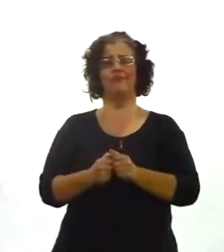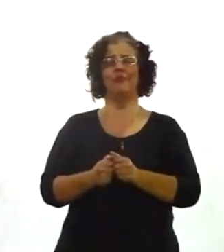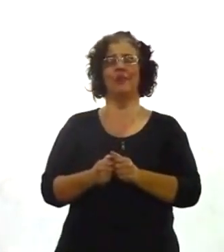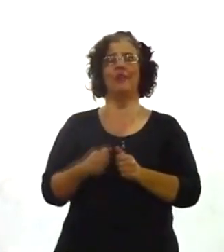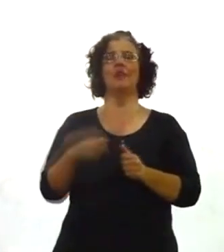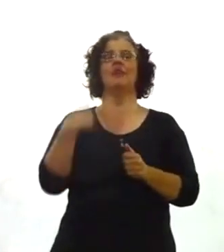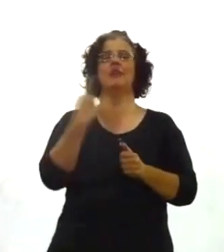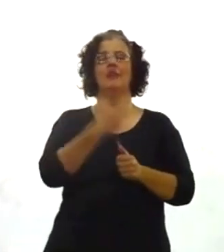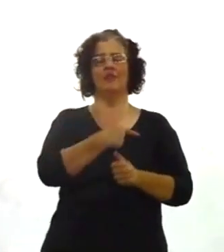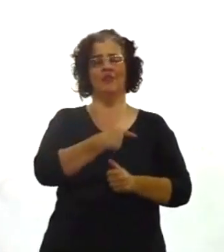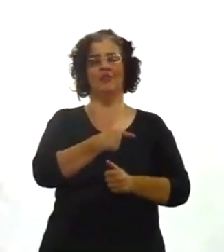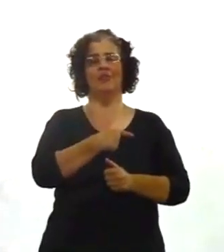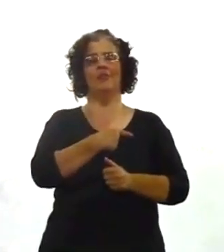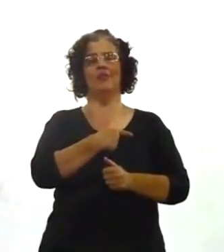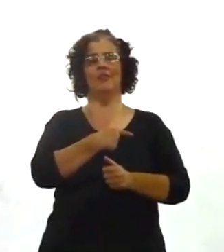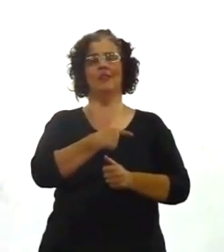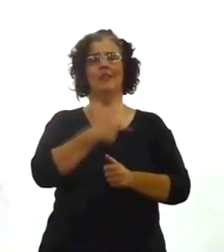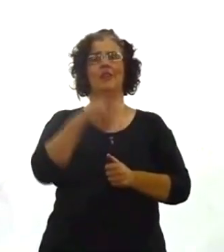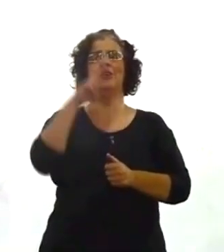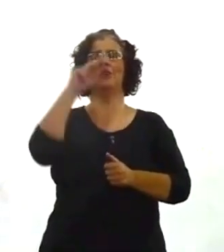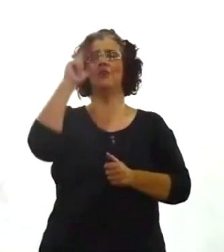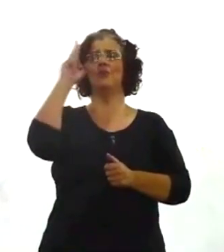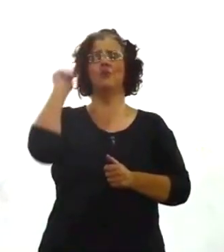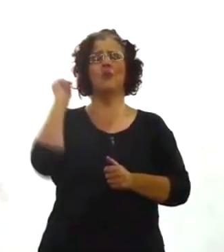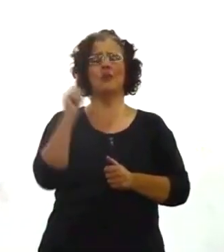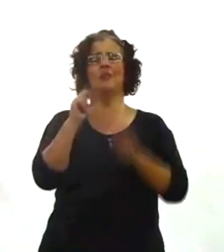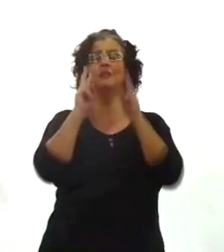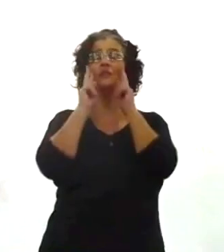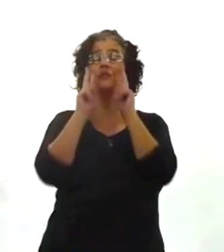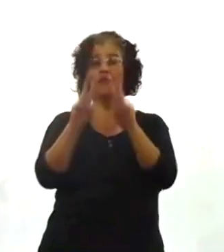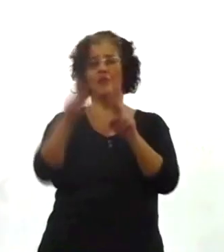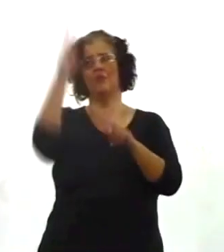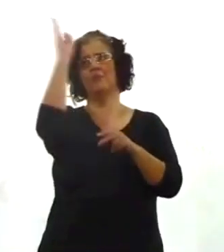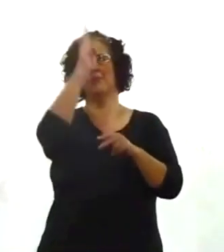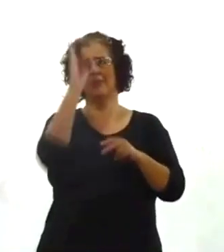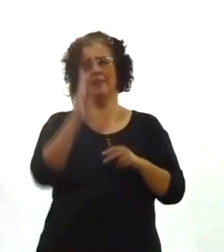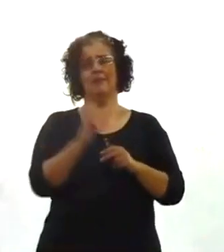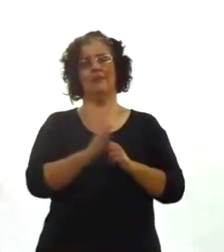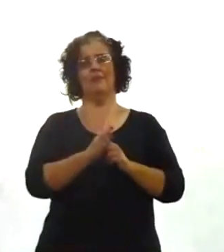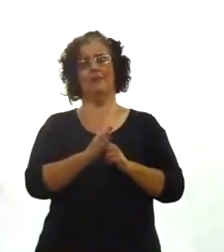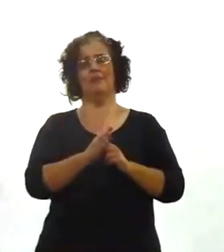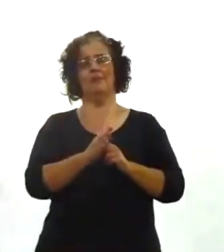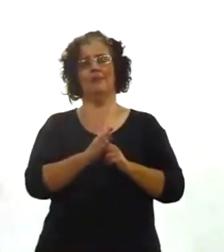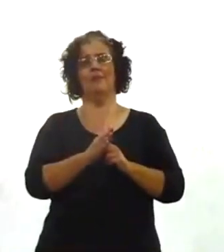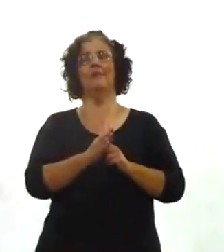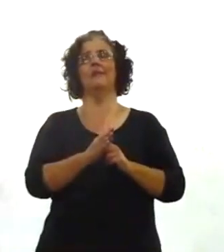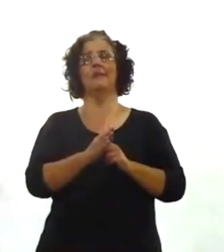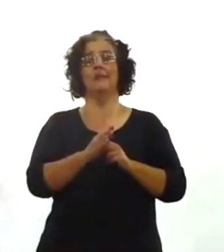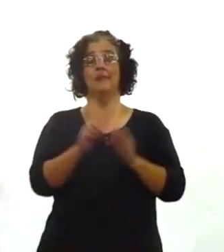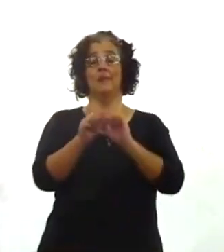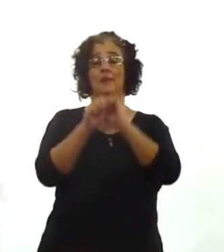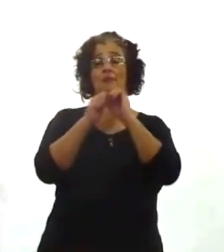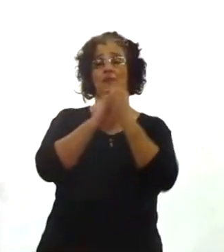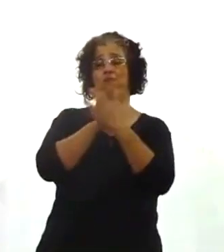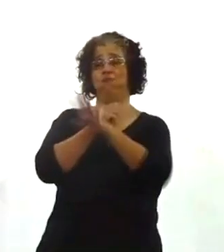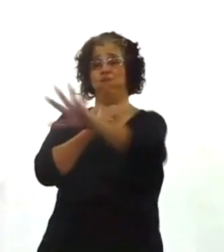monumental, nunca assistida no nosso país. E nós pensamos